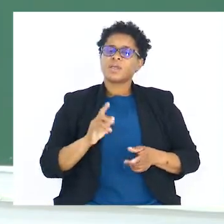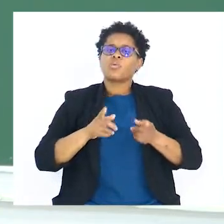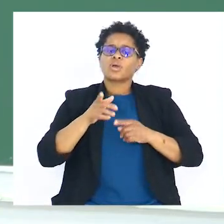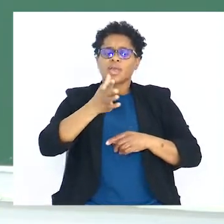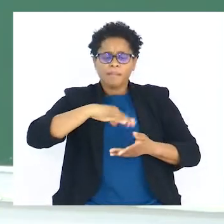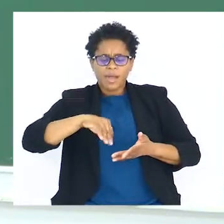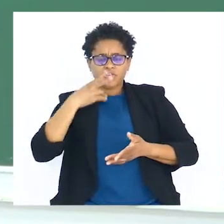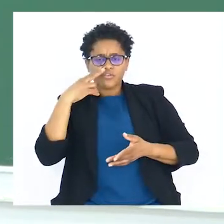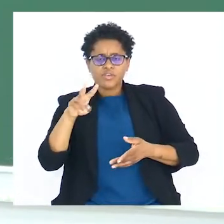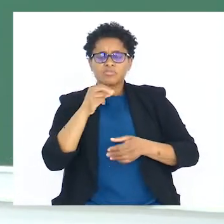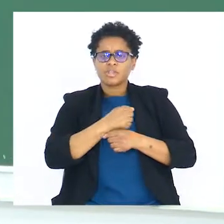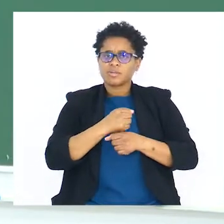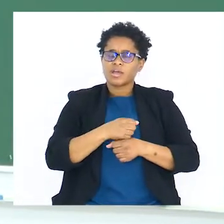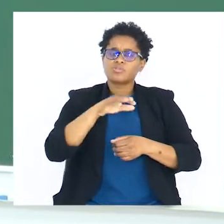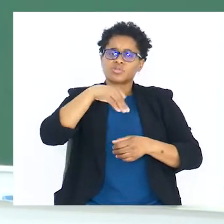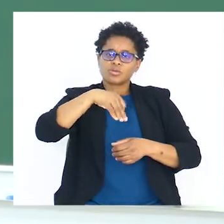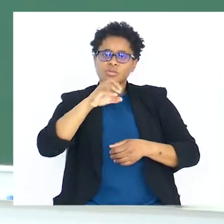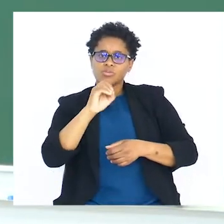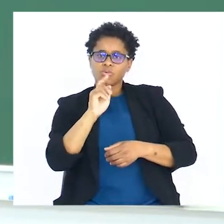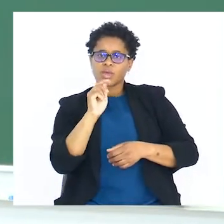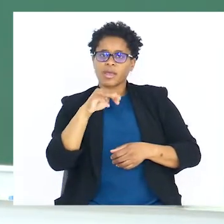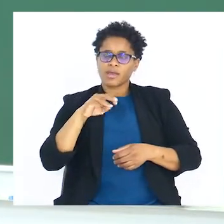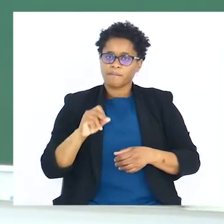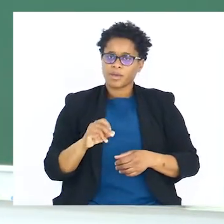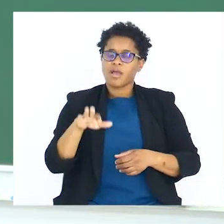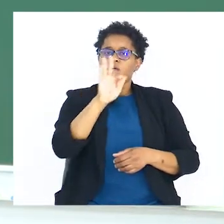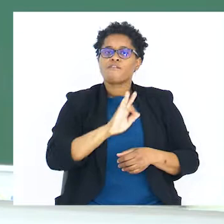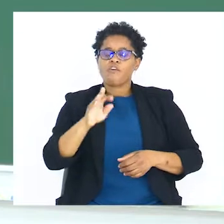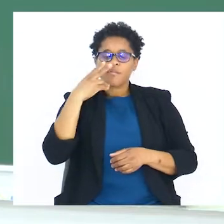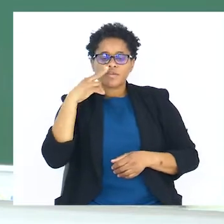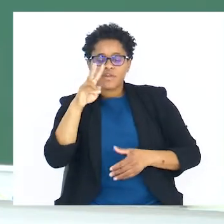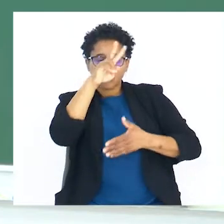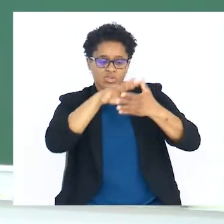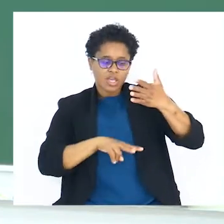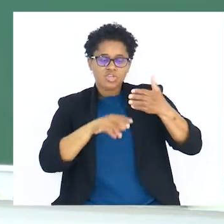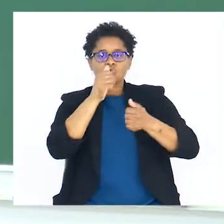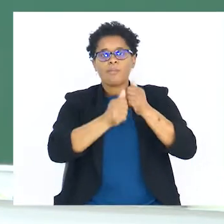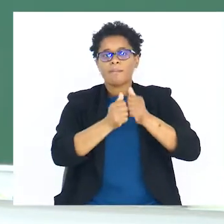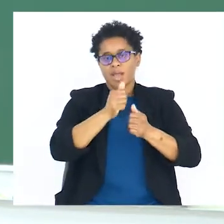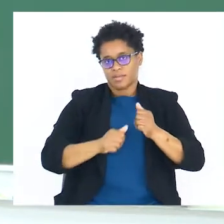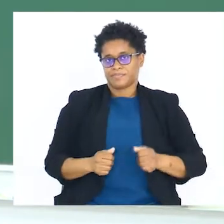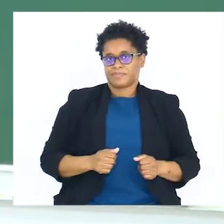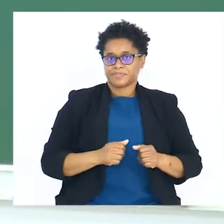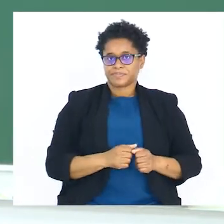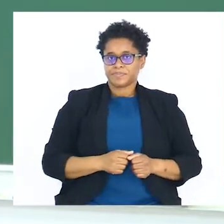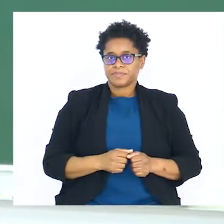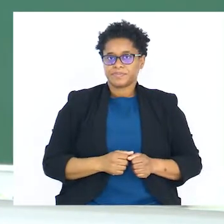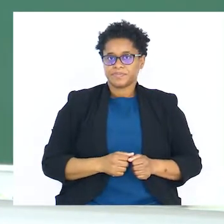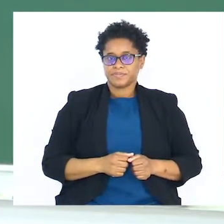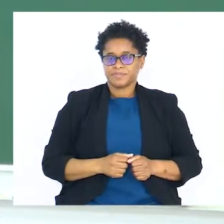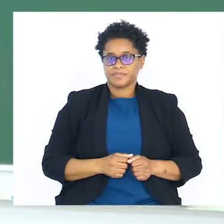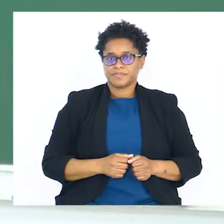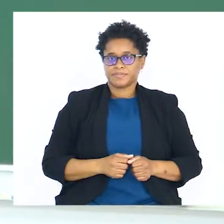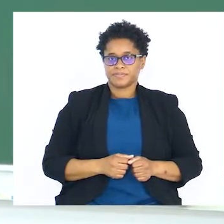O que mais é que vimos sobre poema? Forma de ver o texto no papel.